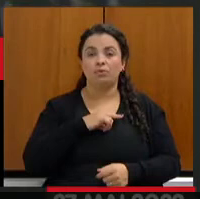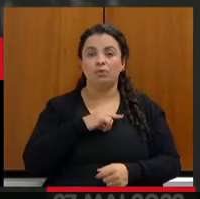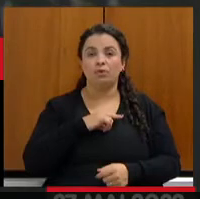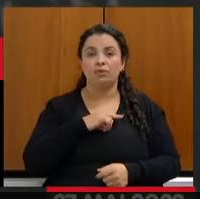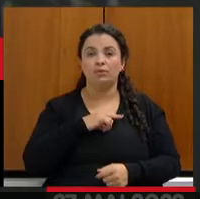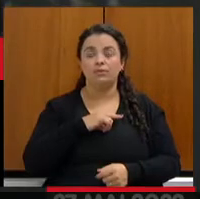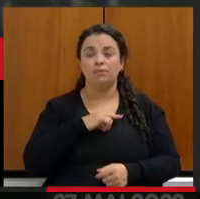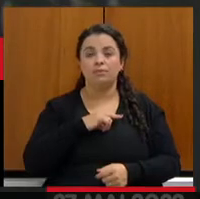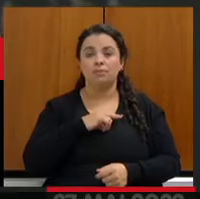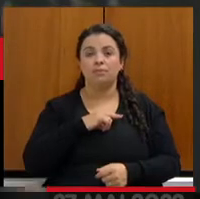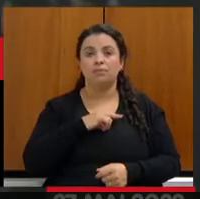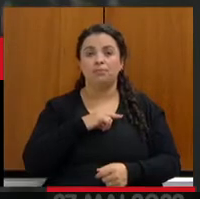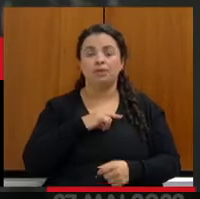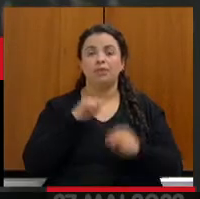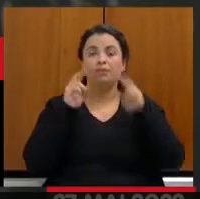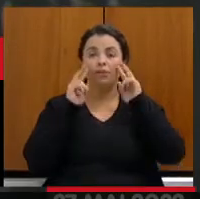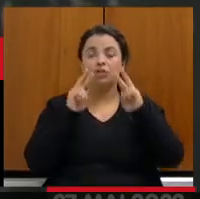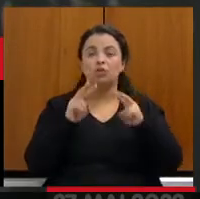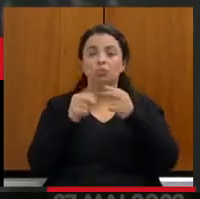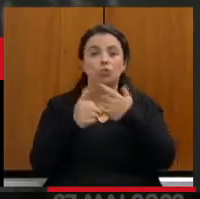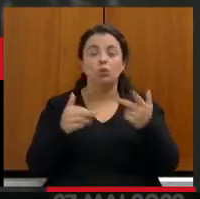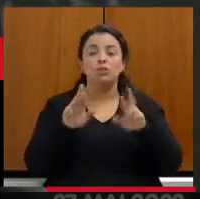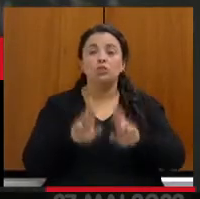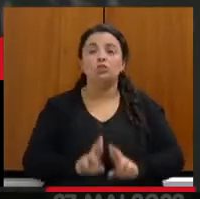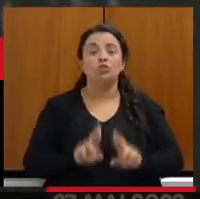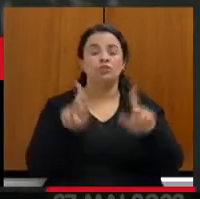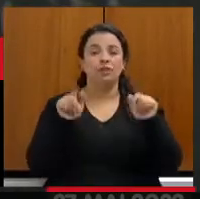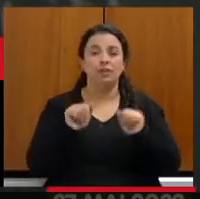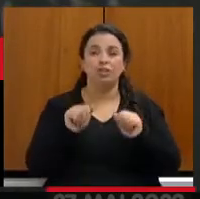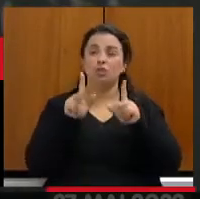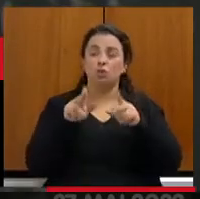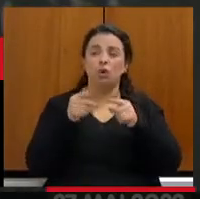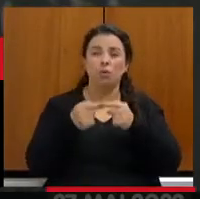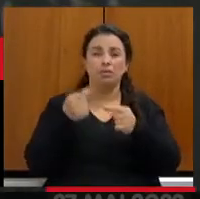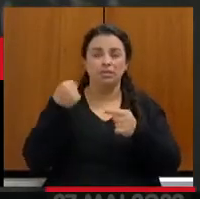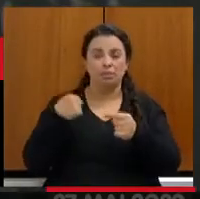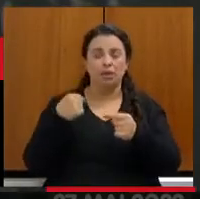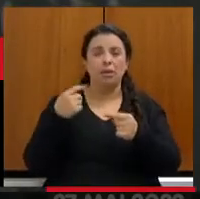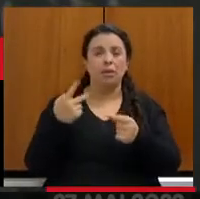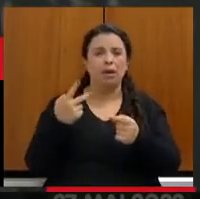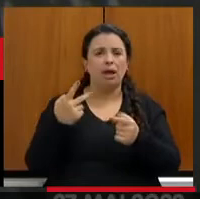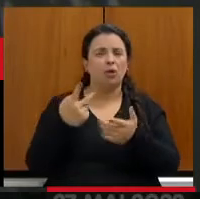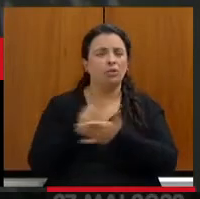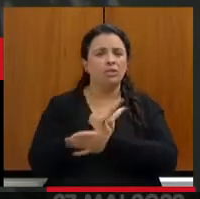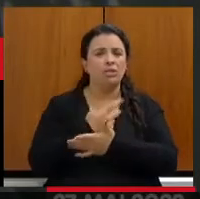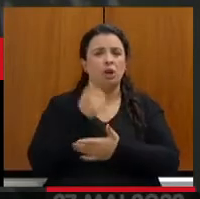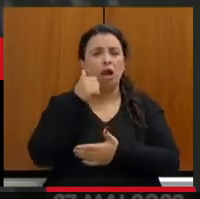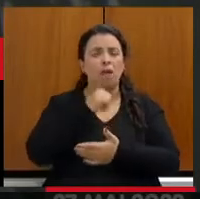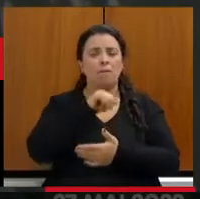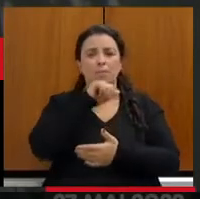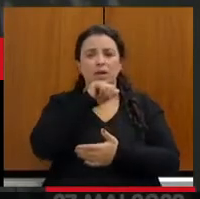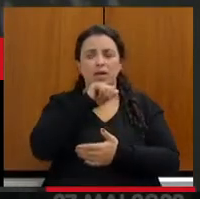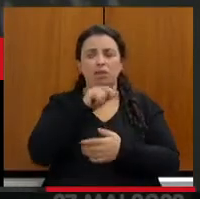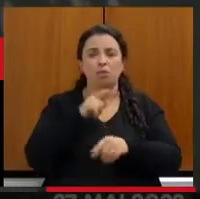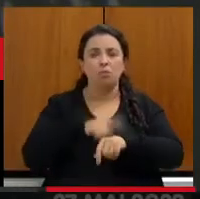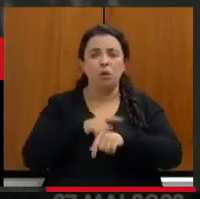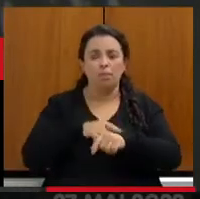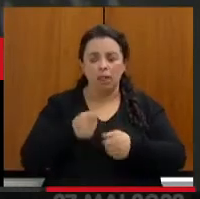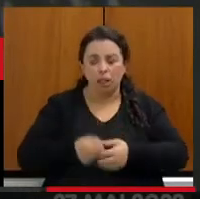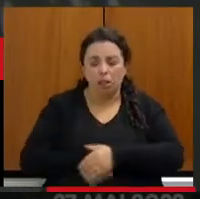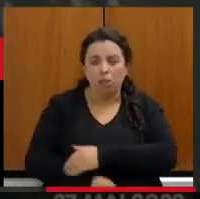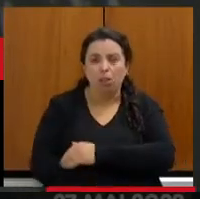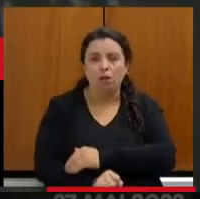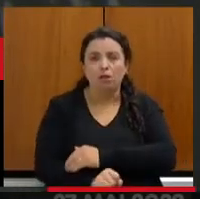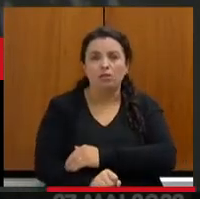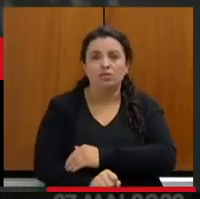essa semana aí que passou uma mãe ao dar à luz ao invés de ser